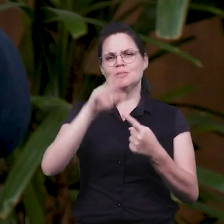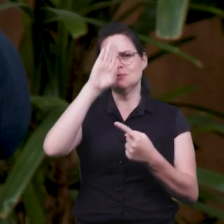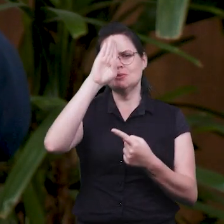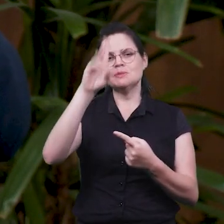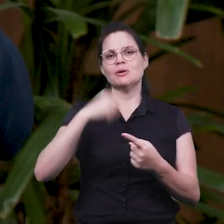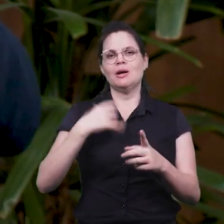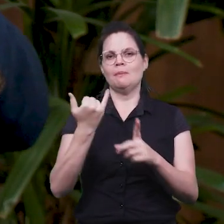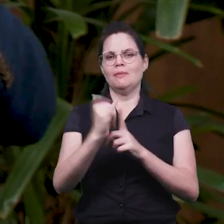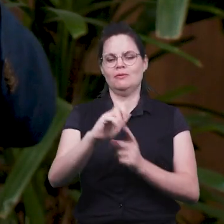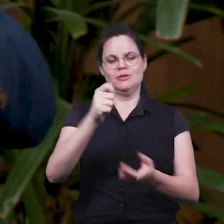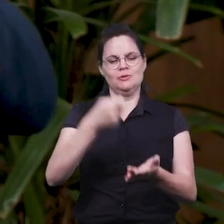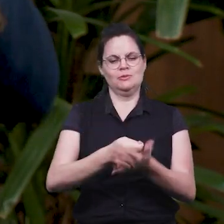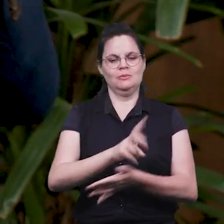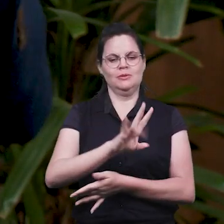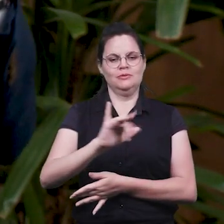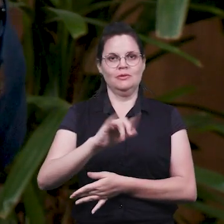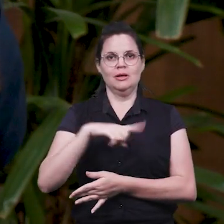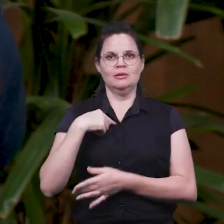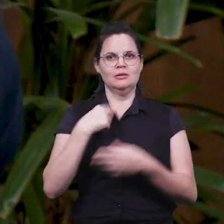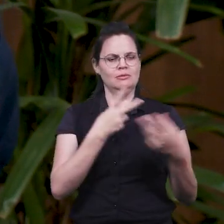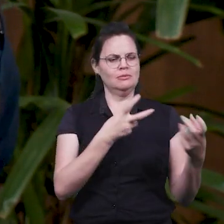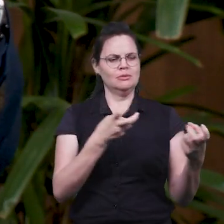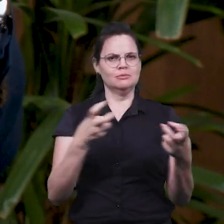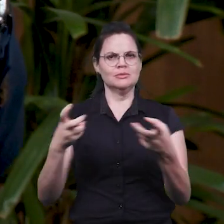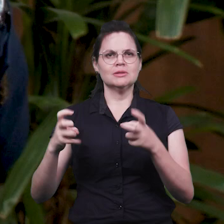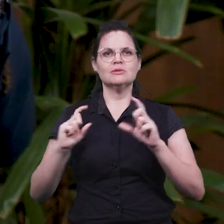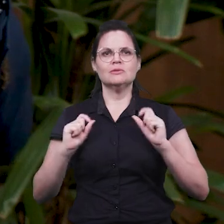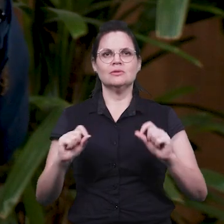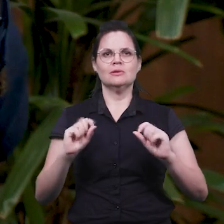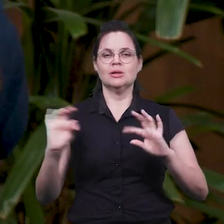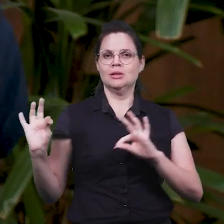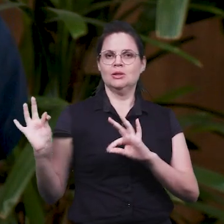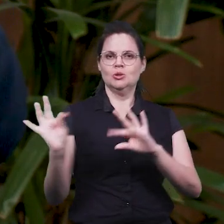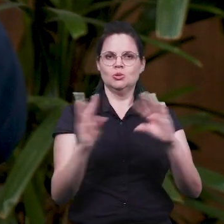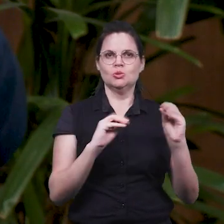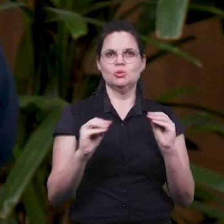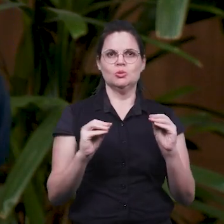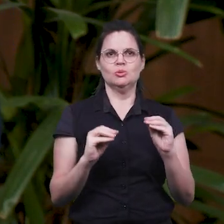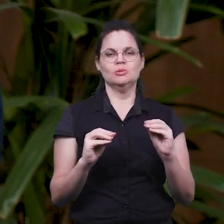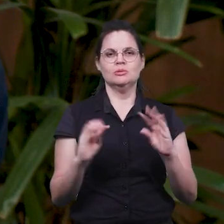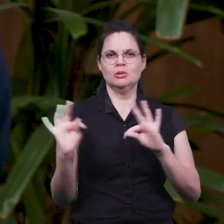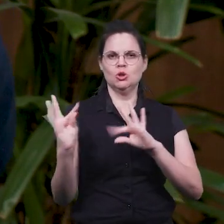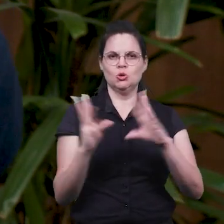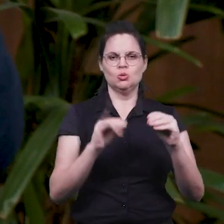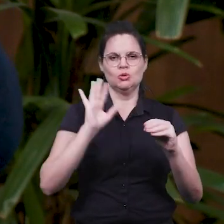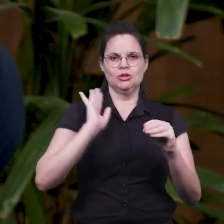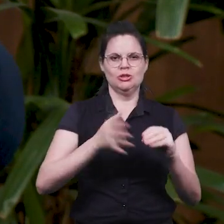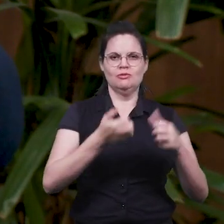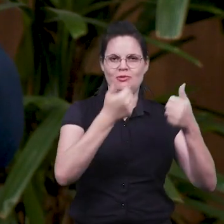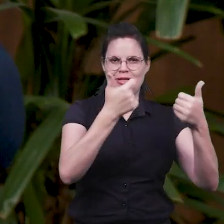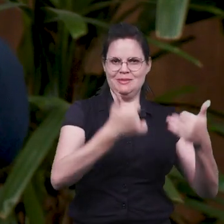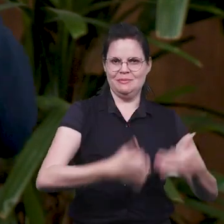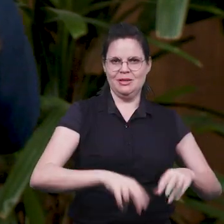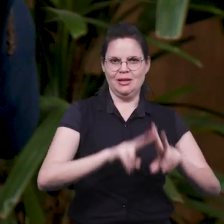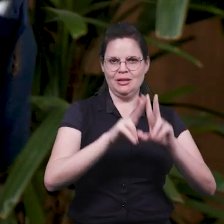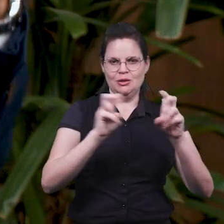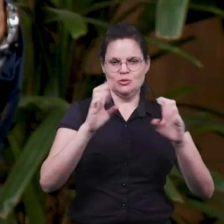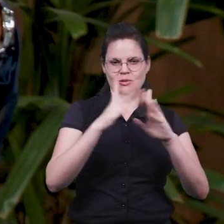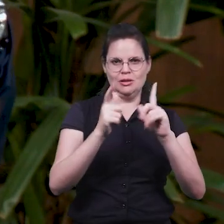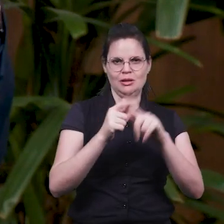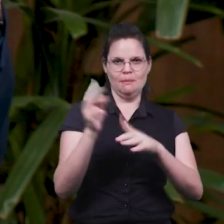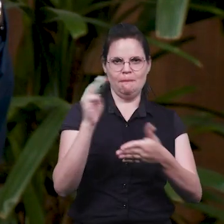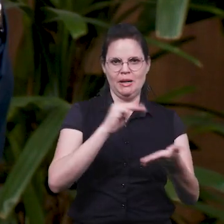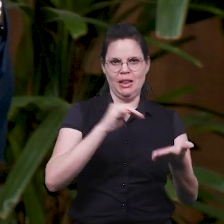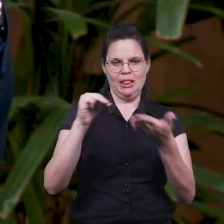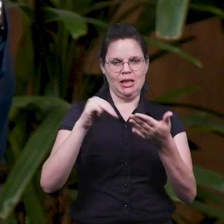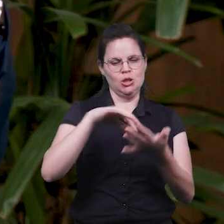vamos observar o seguinte, que tudo aquilo que nós vemos, né, aí foi mencionado inicialmente acerca da obra presente